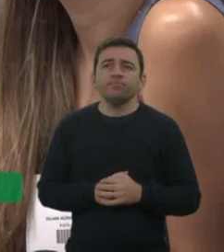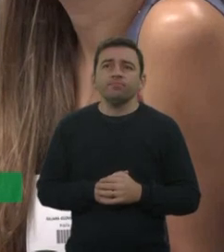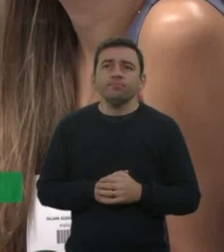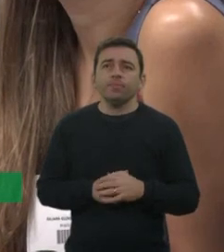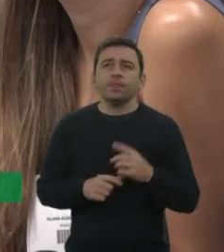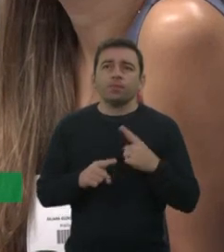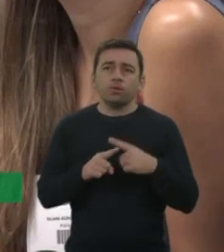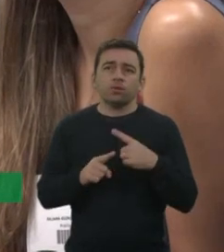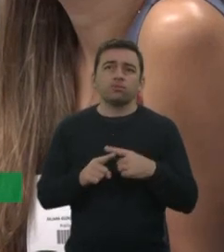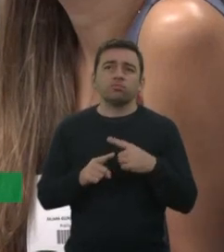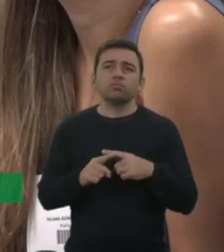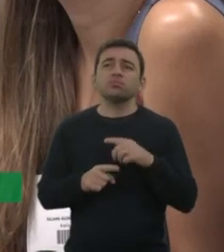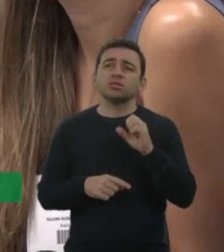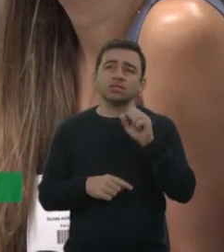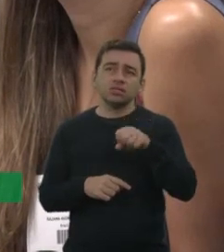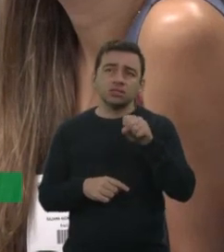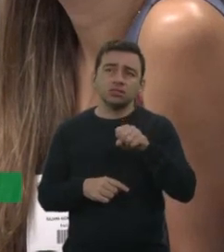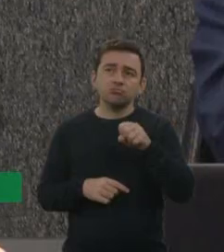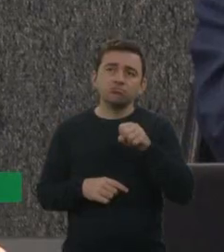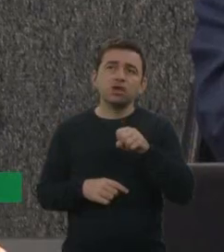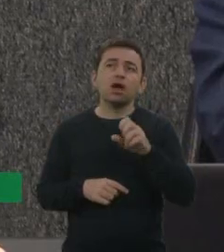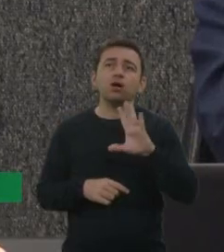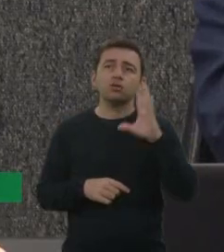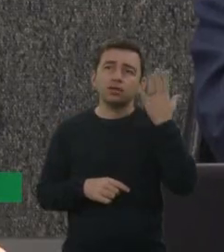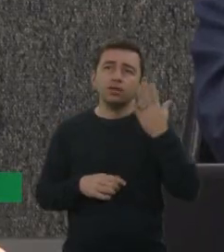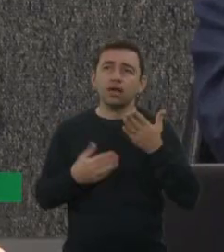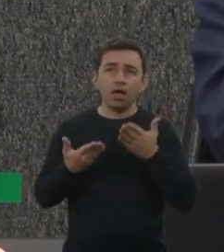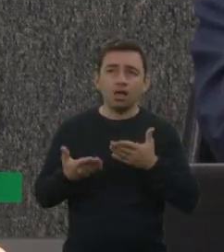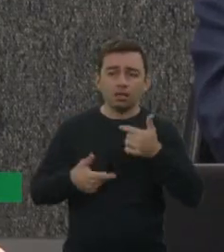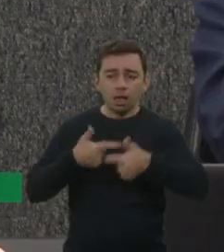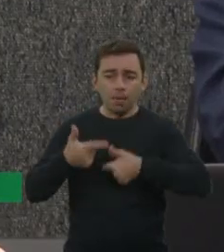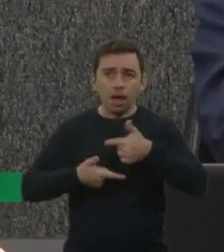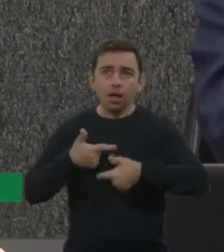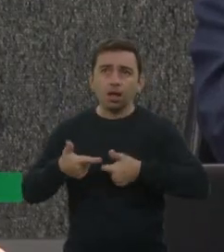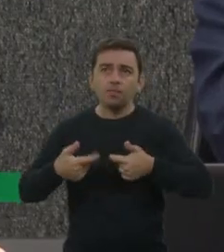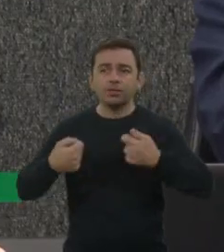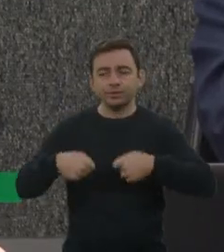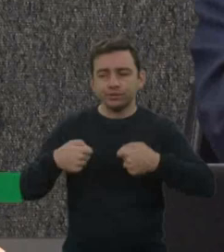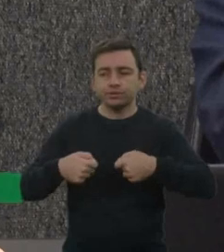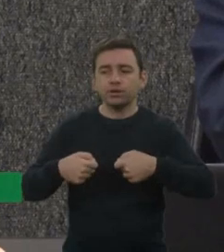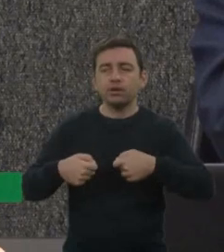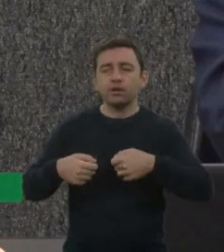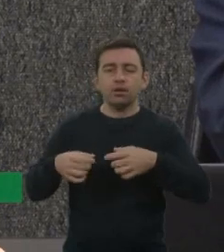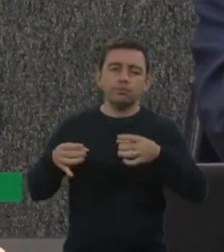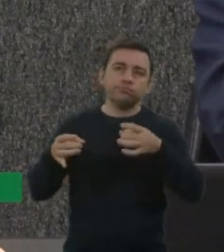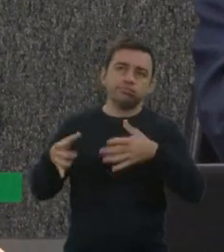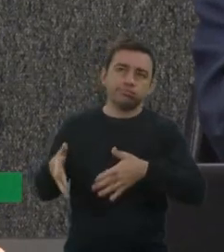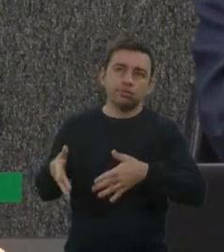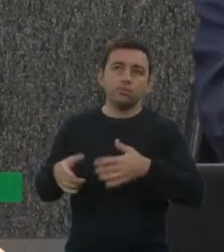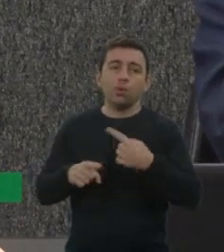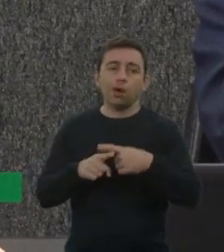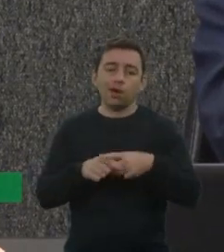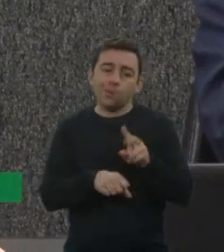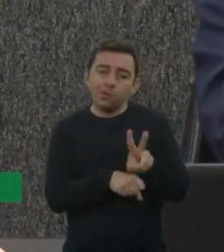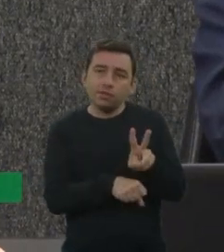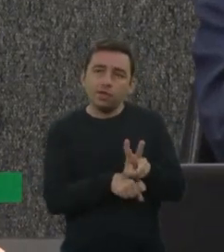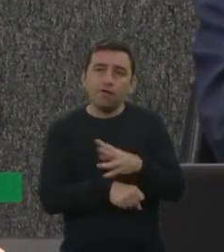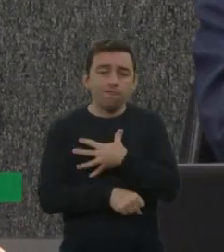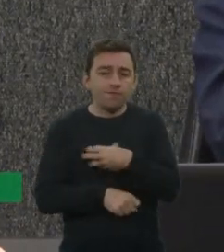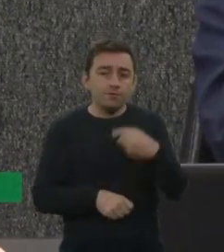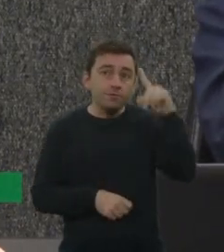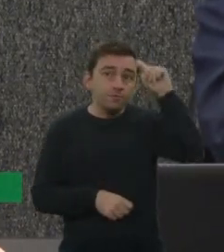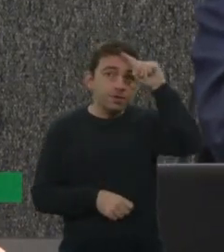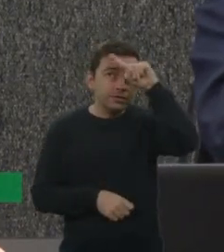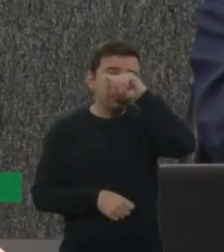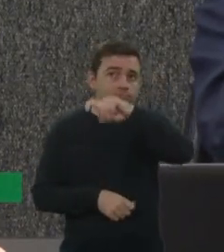Porque, sim, ela muitas vezes, inclusive, se trabalhava, tem que deixar o trabalho, da complexidade que é para cuidar daquele filho.